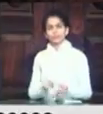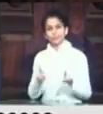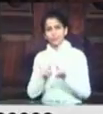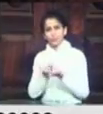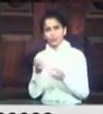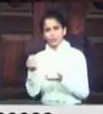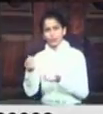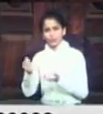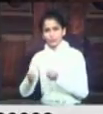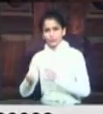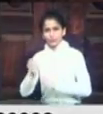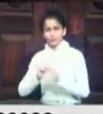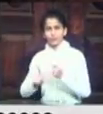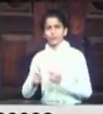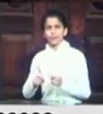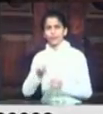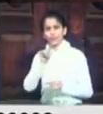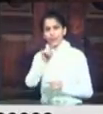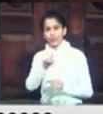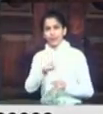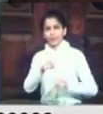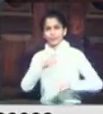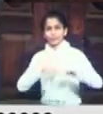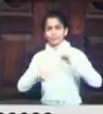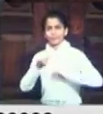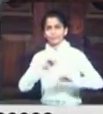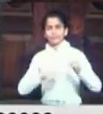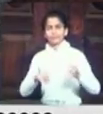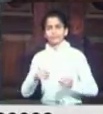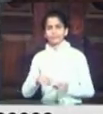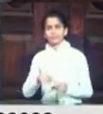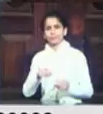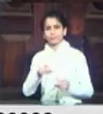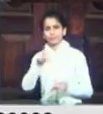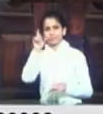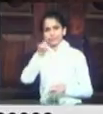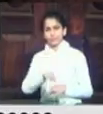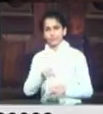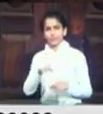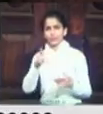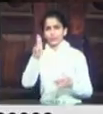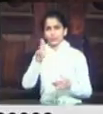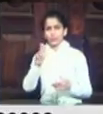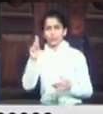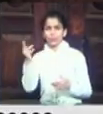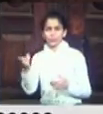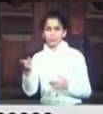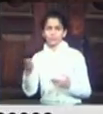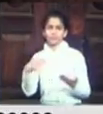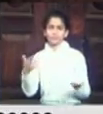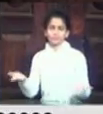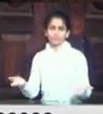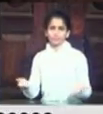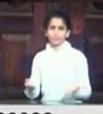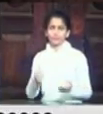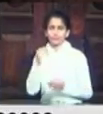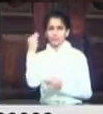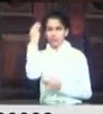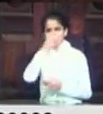controlado pelas concessionárias, com bilhete daqui, bilhete dali. Bilhete único, por 3